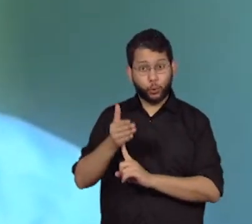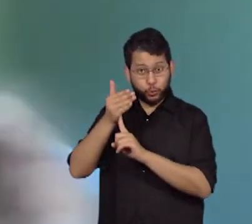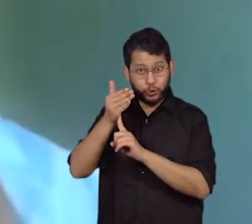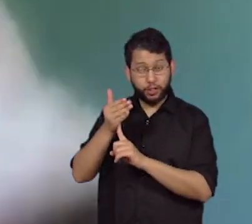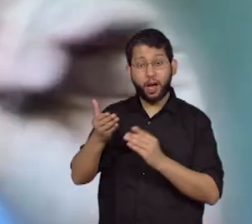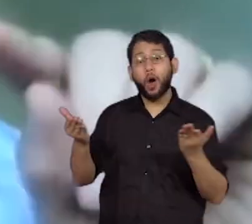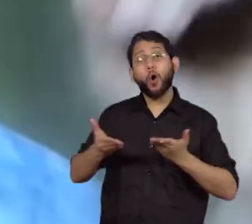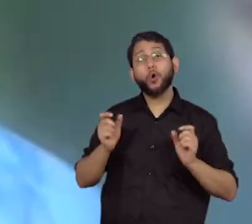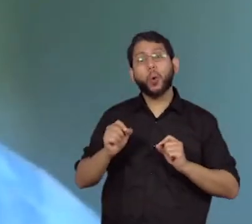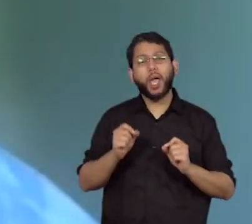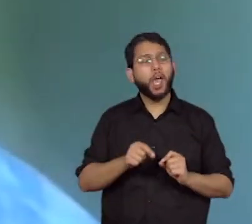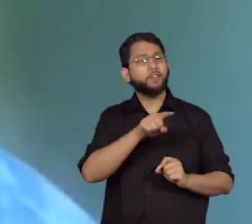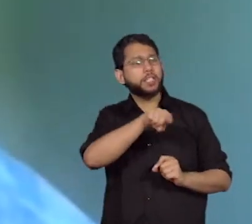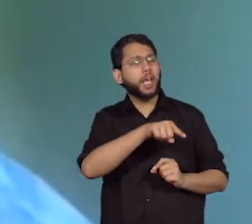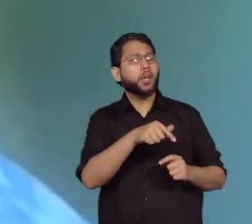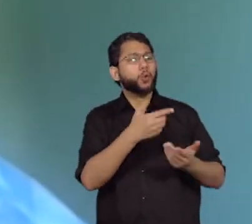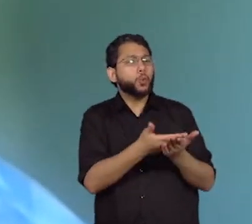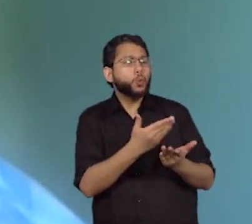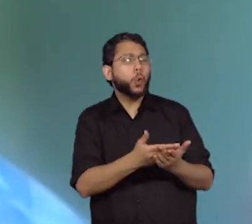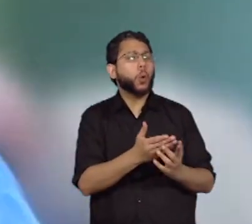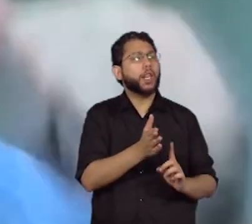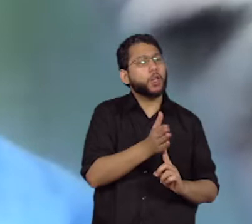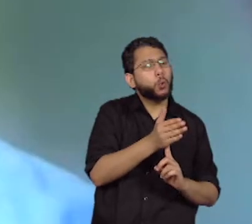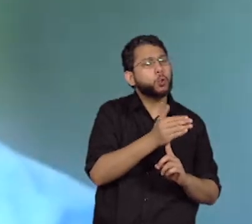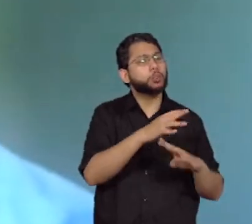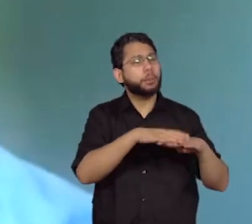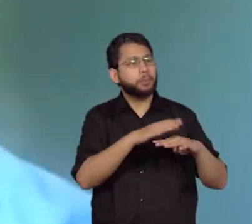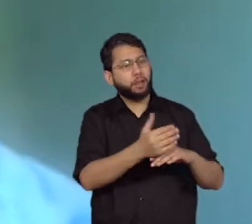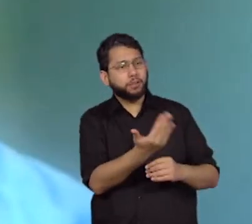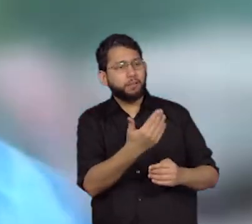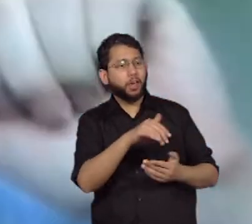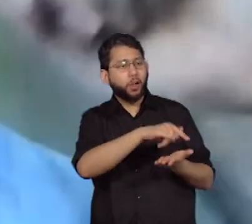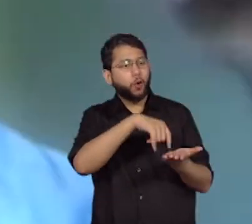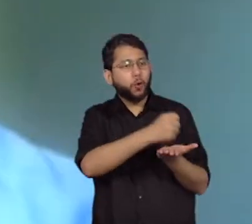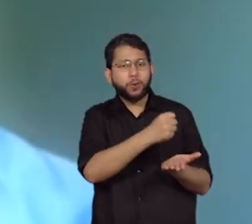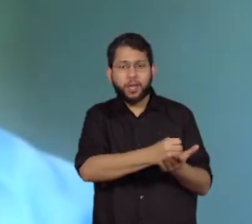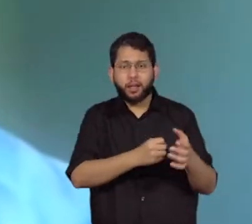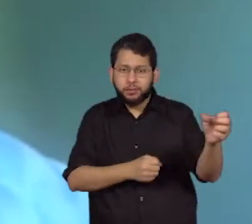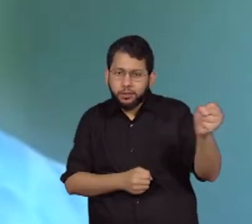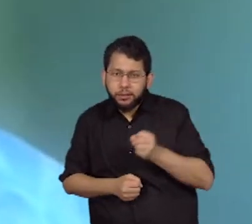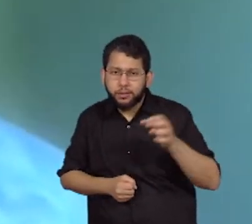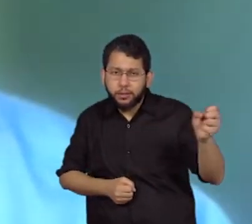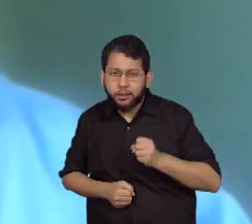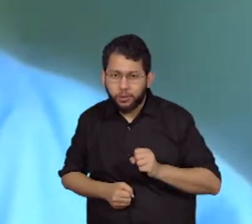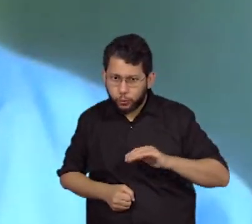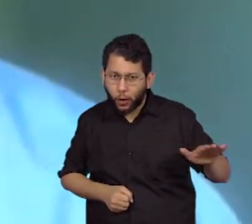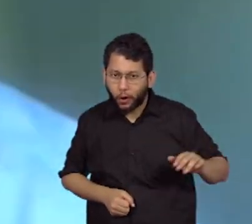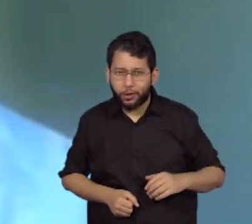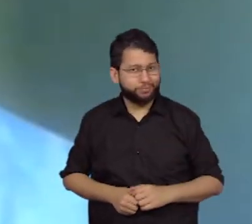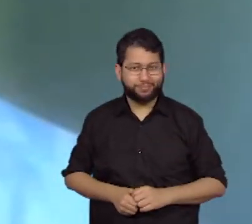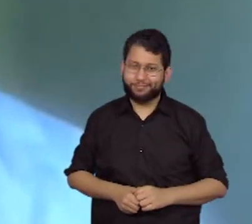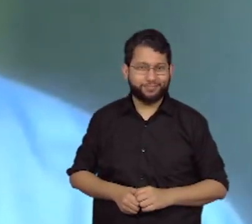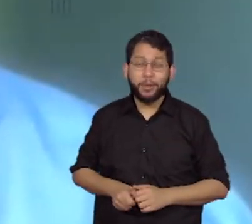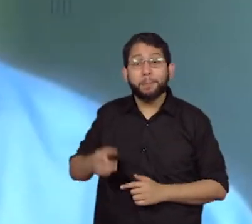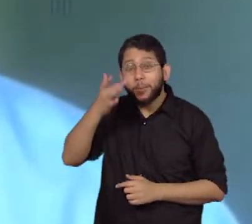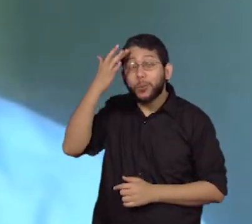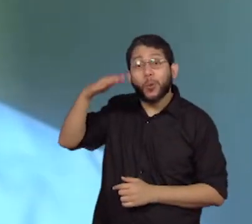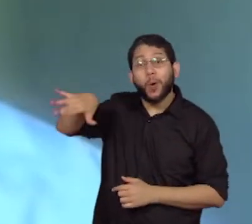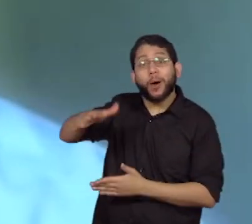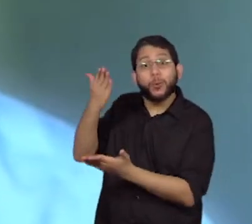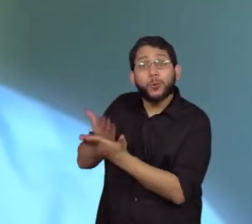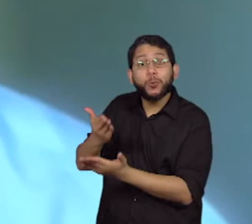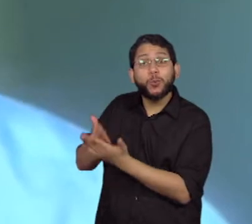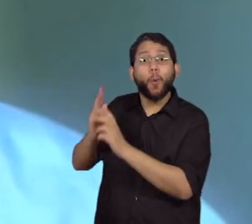mais profissionais da área de humanas. Gente que estudou filosofia, gente que estudou... mas que também tem um